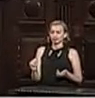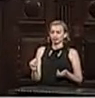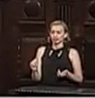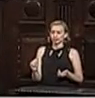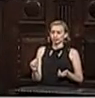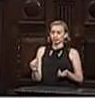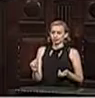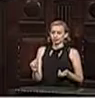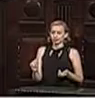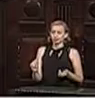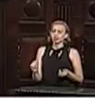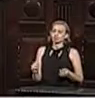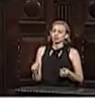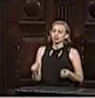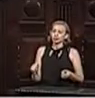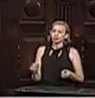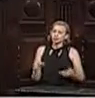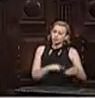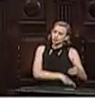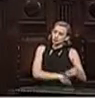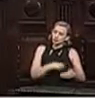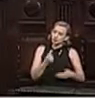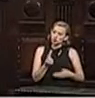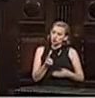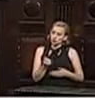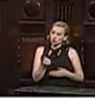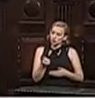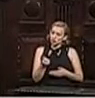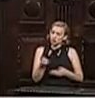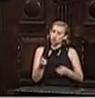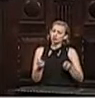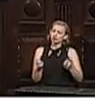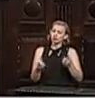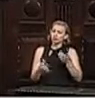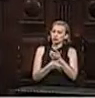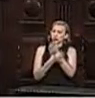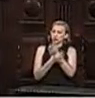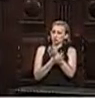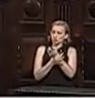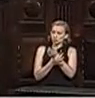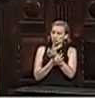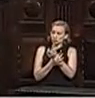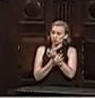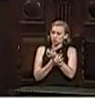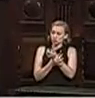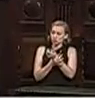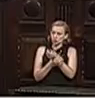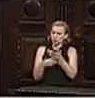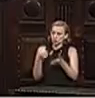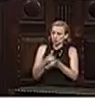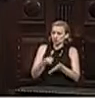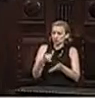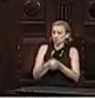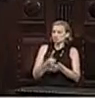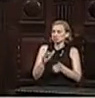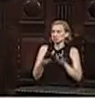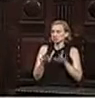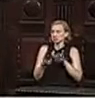para pagar o seguro obrigatório, que está na ordem de